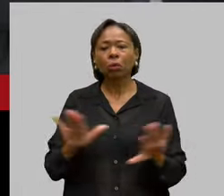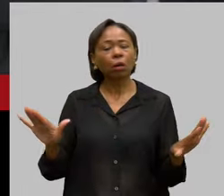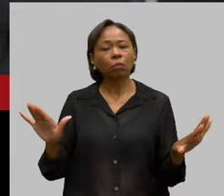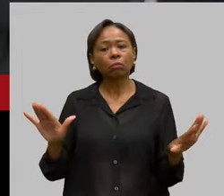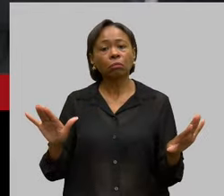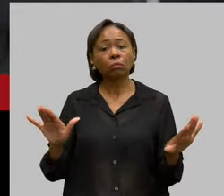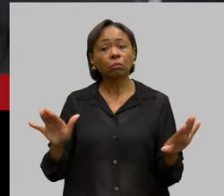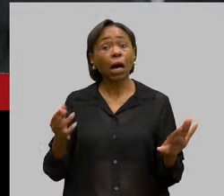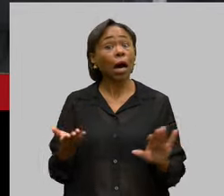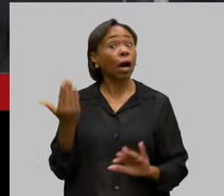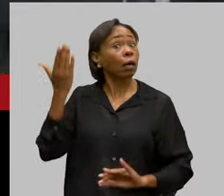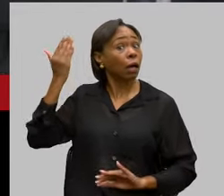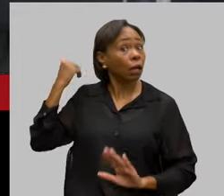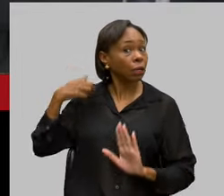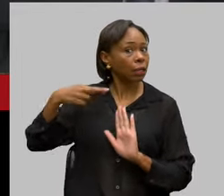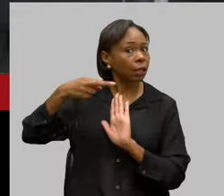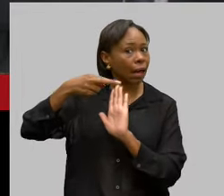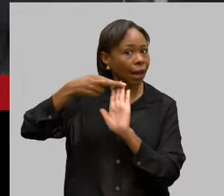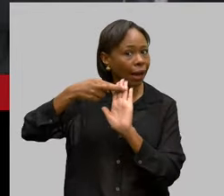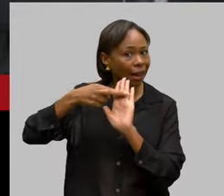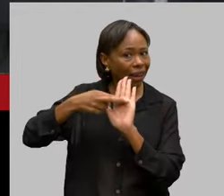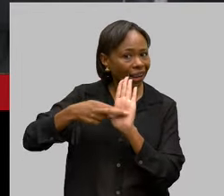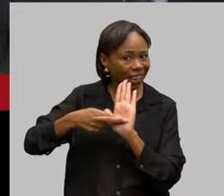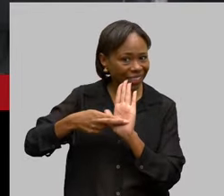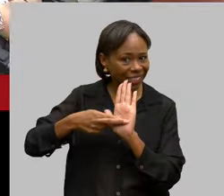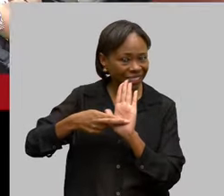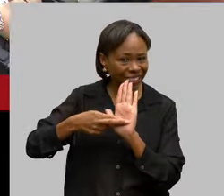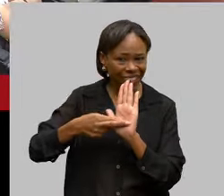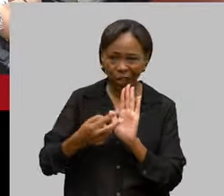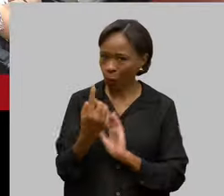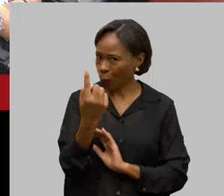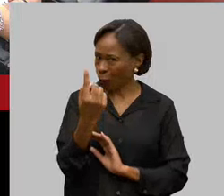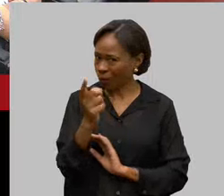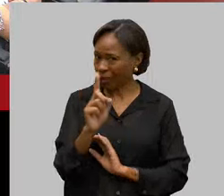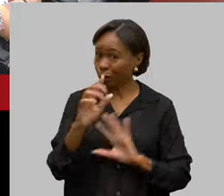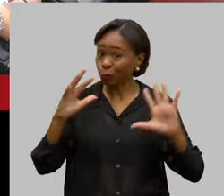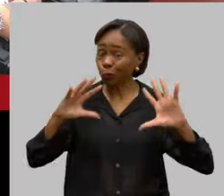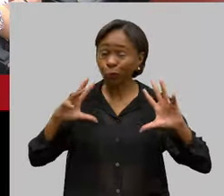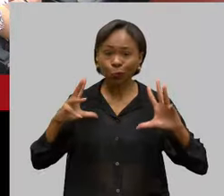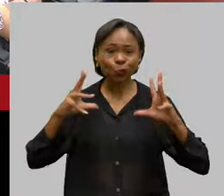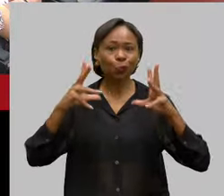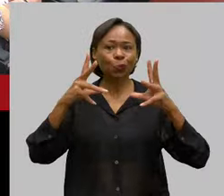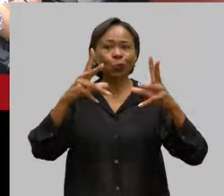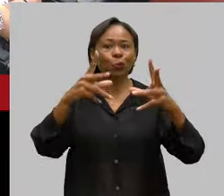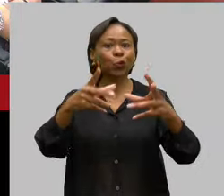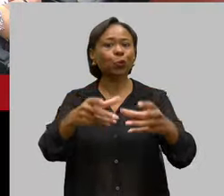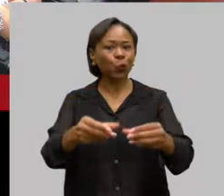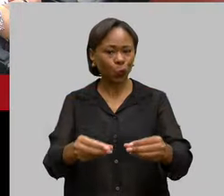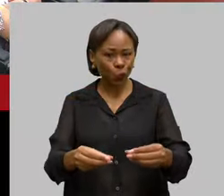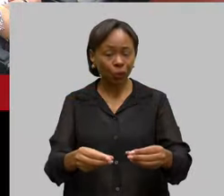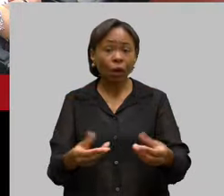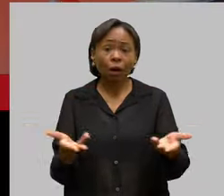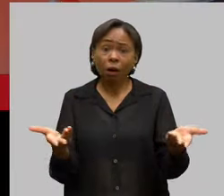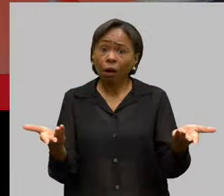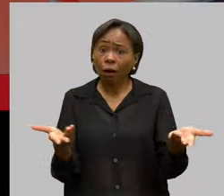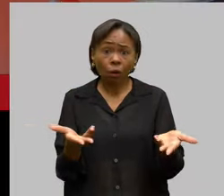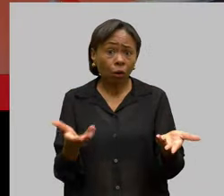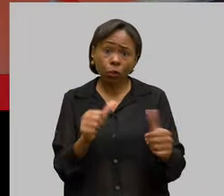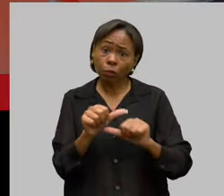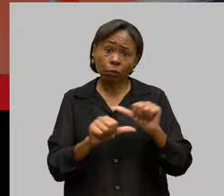regra não tô falando aqui de um só não tô falando de todos você raramente tem hoje você tem que